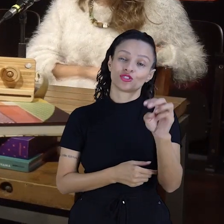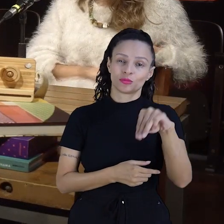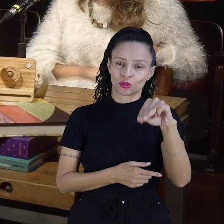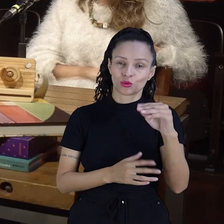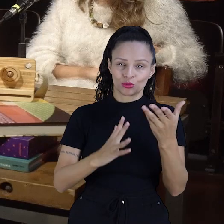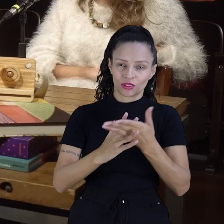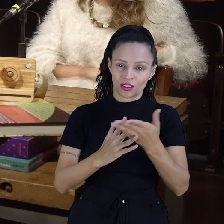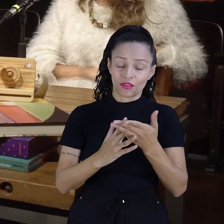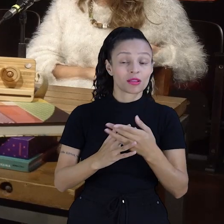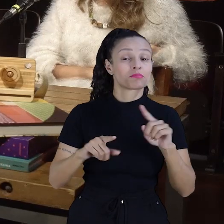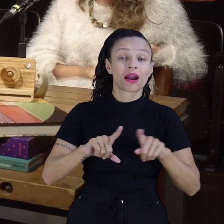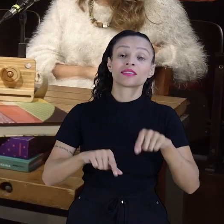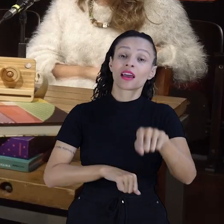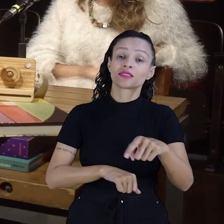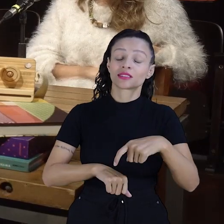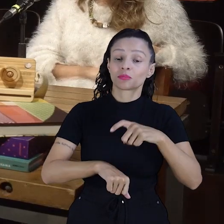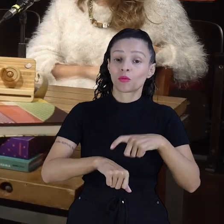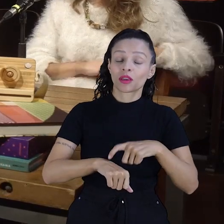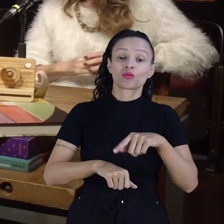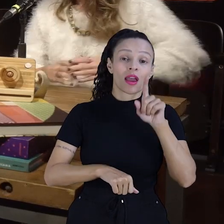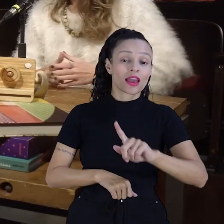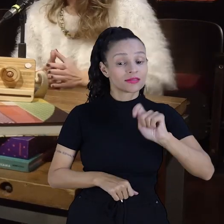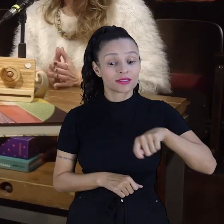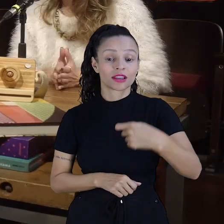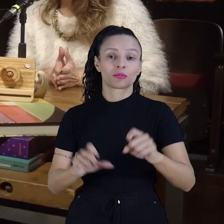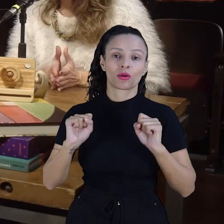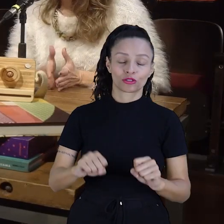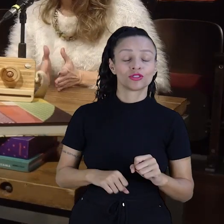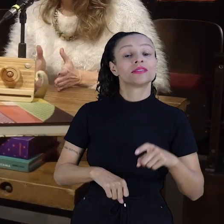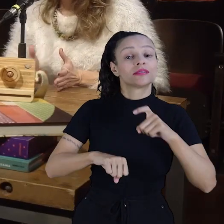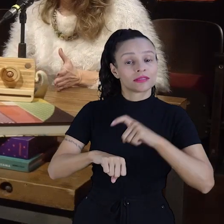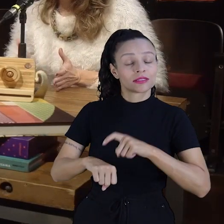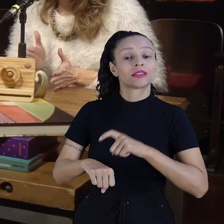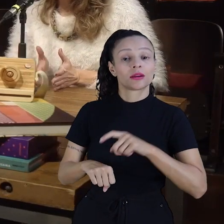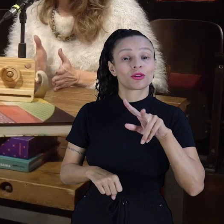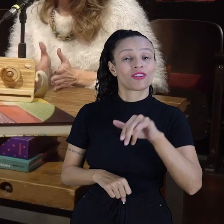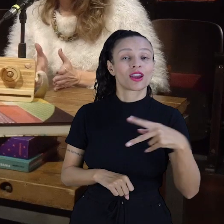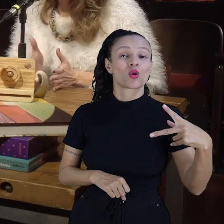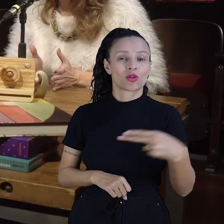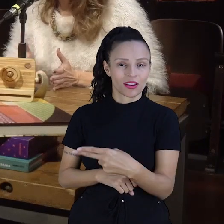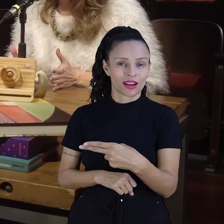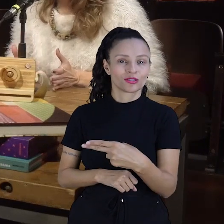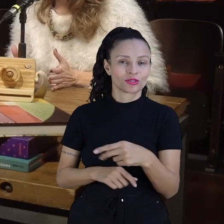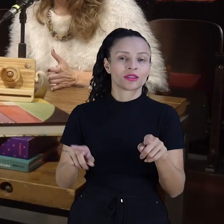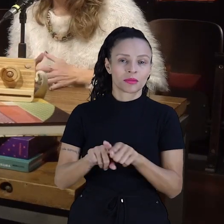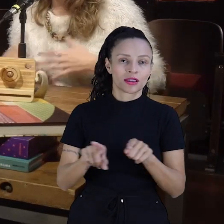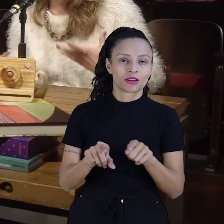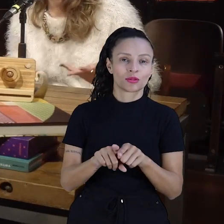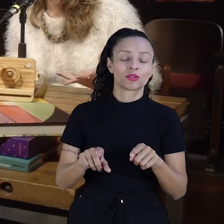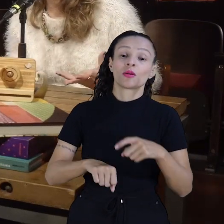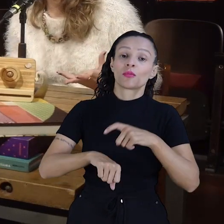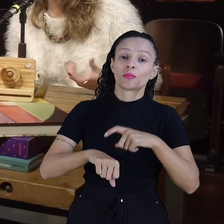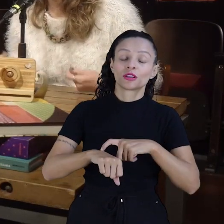minutos, né? Que é o espaço onde elas podem ser. E é um tempo que vai sendo cortado, né, progressivamente. Você comentou agora,